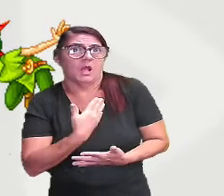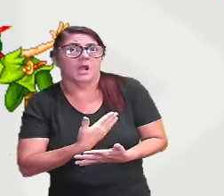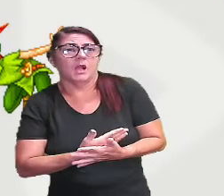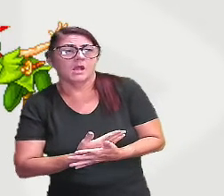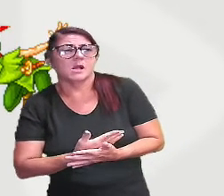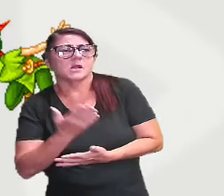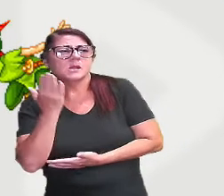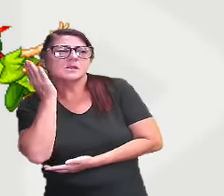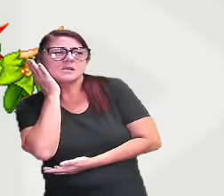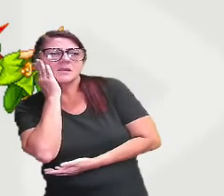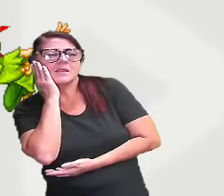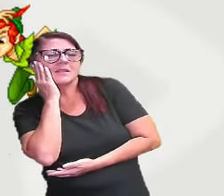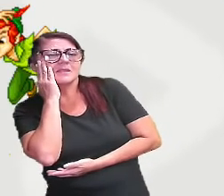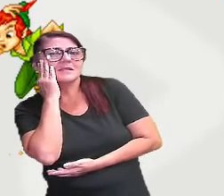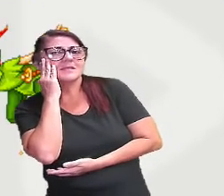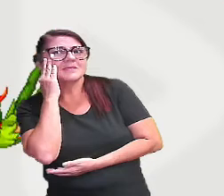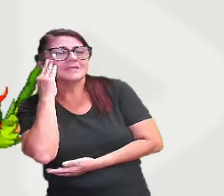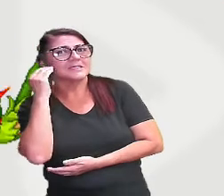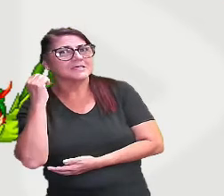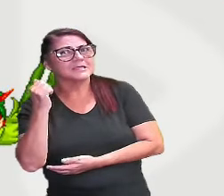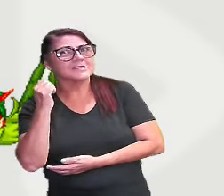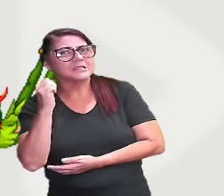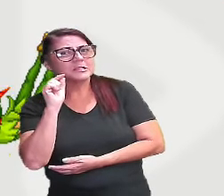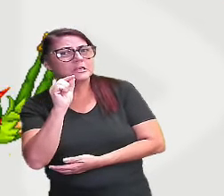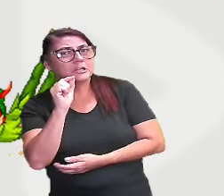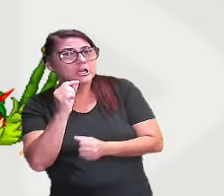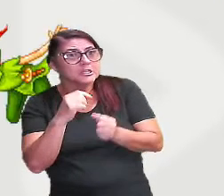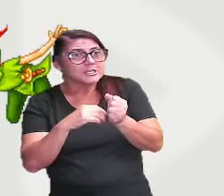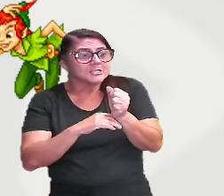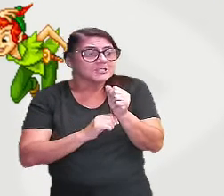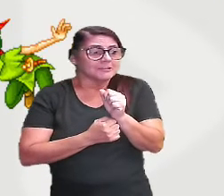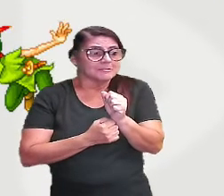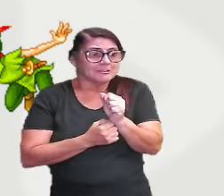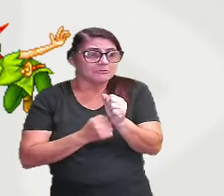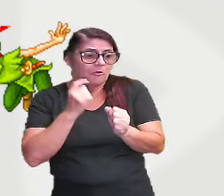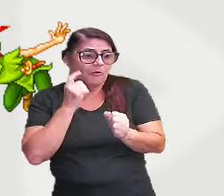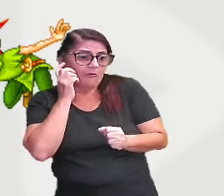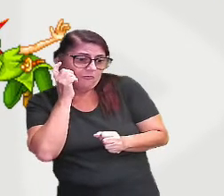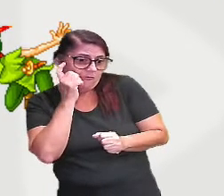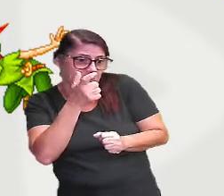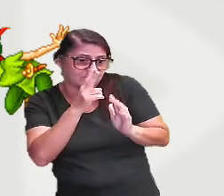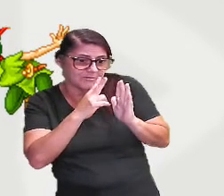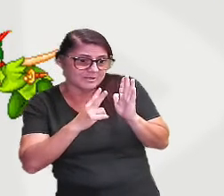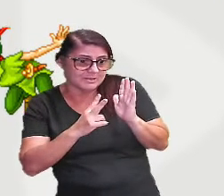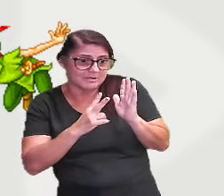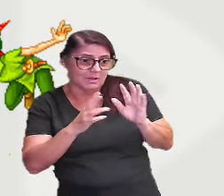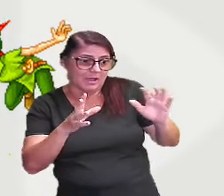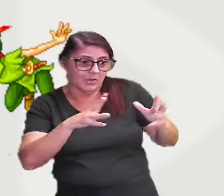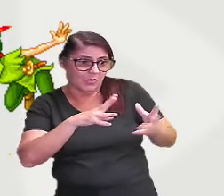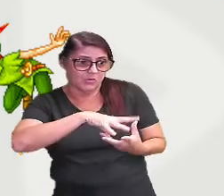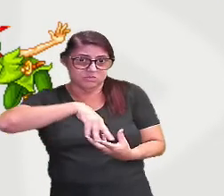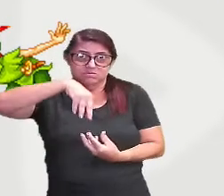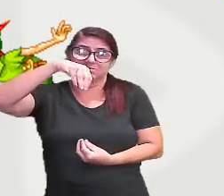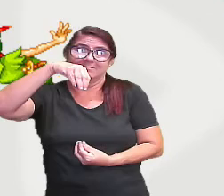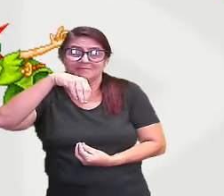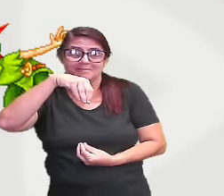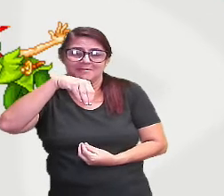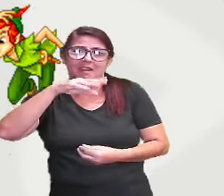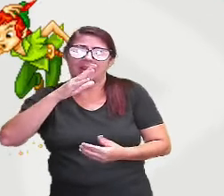têm certo interesse por essa coisa de mistério, né, de dar medo, de fantasmas.